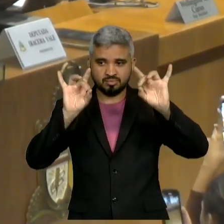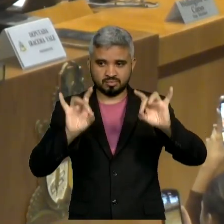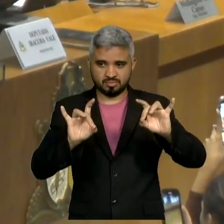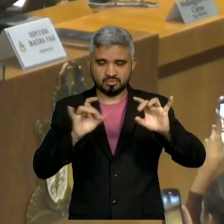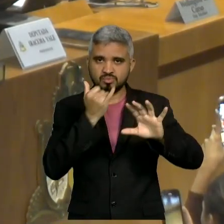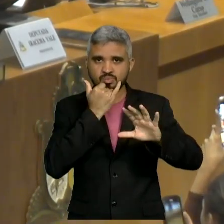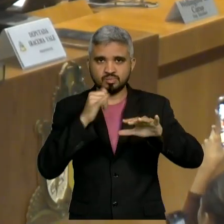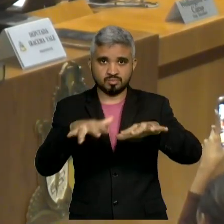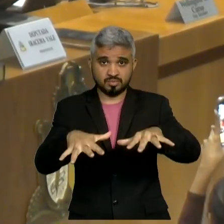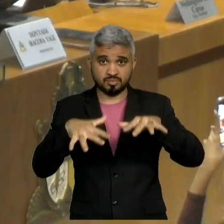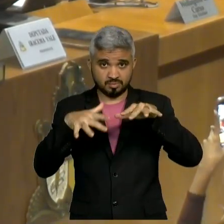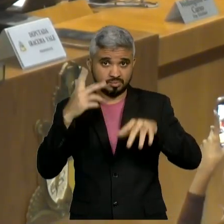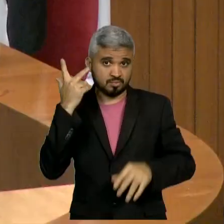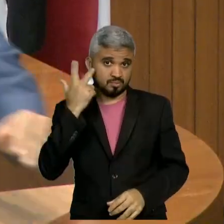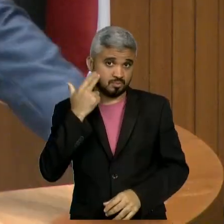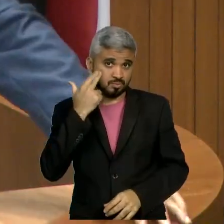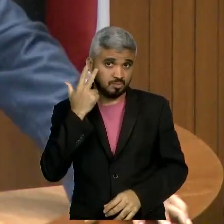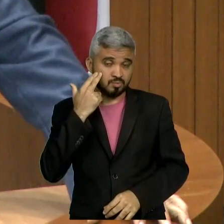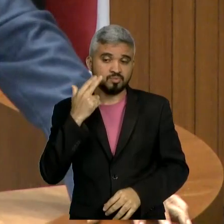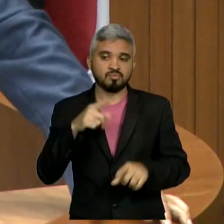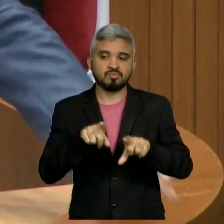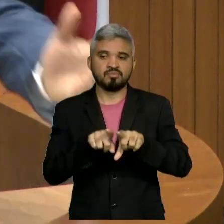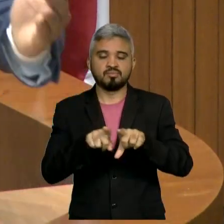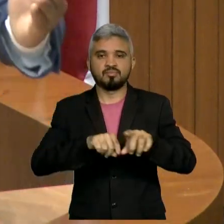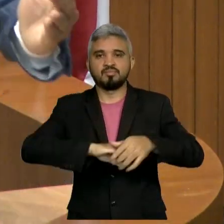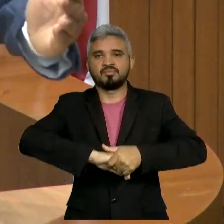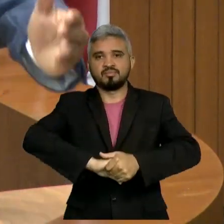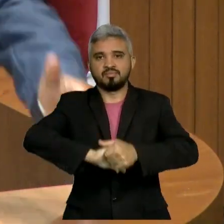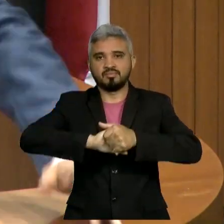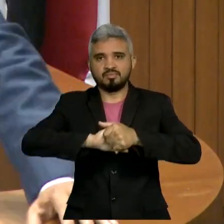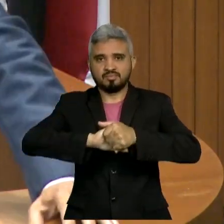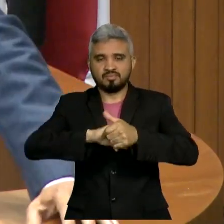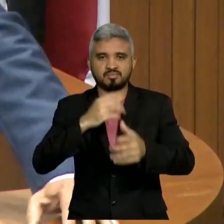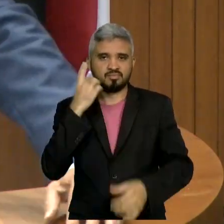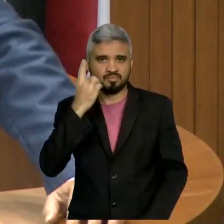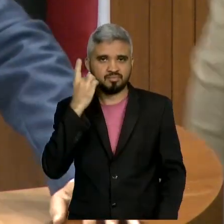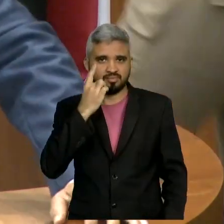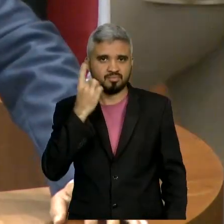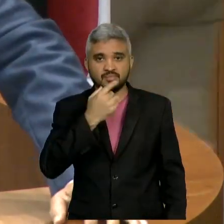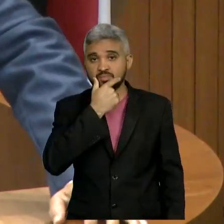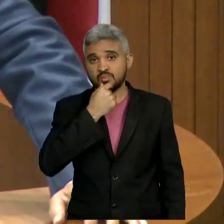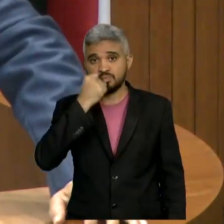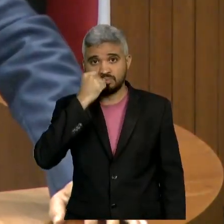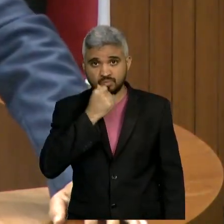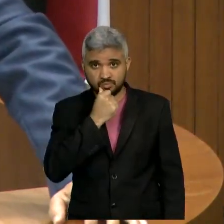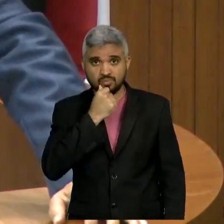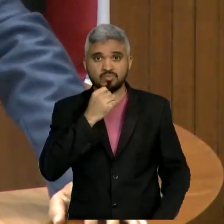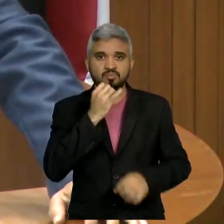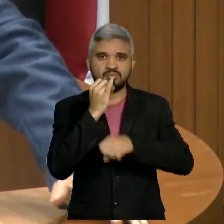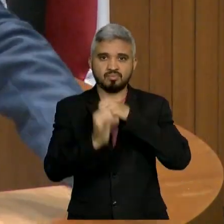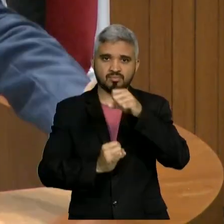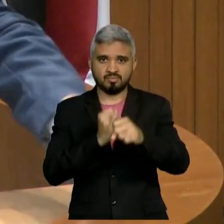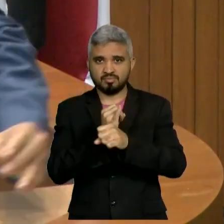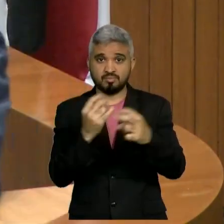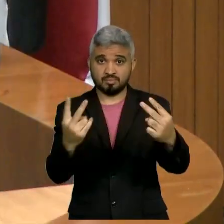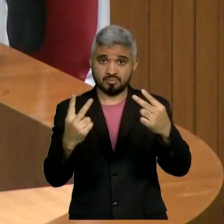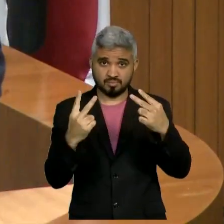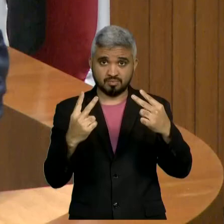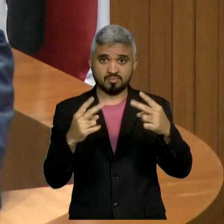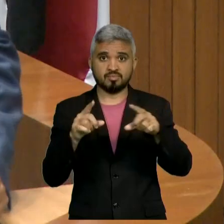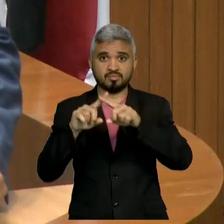ordinária, saudar também nossos deputados, deputadas, imprensa, internautas, pessoal da galeria,